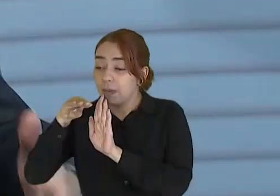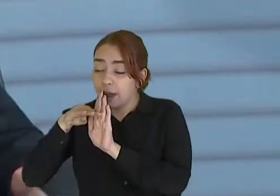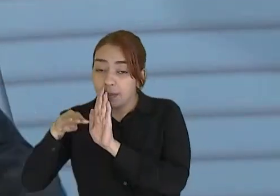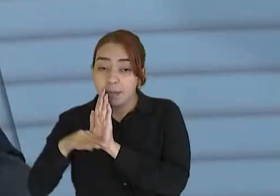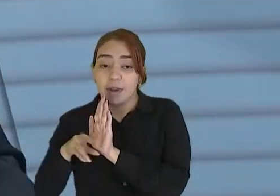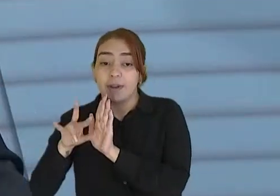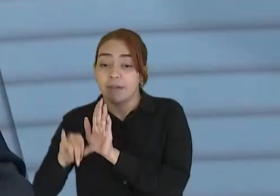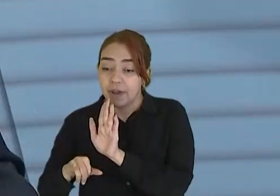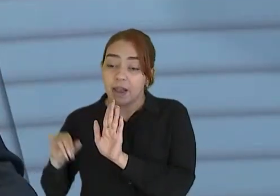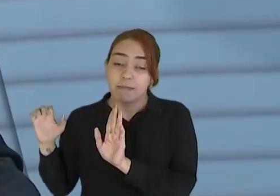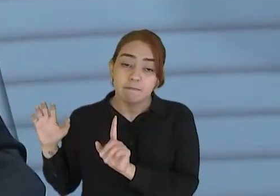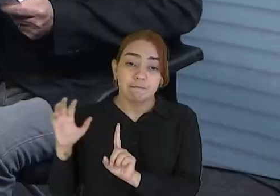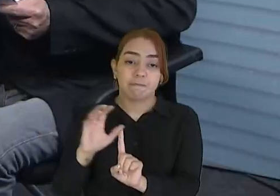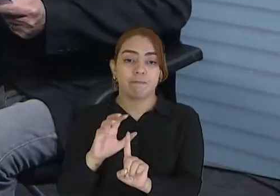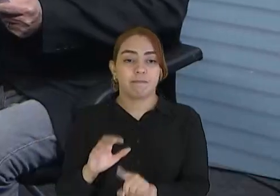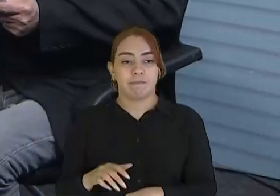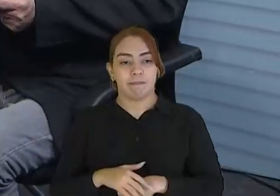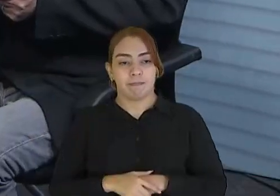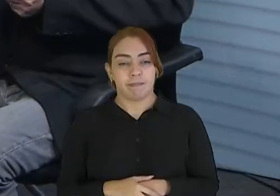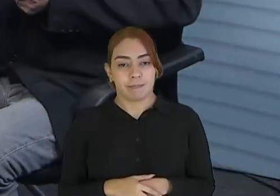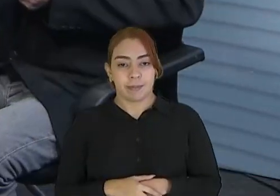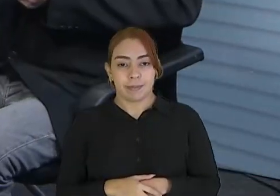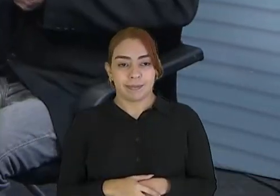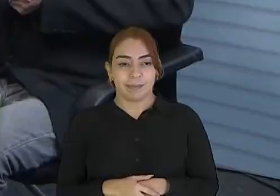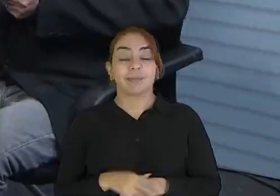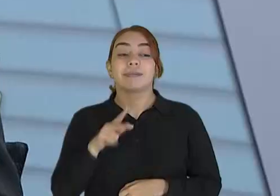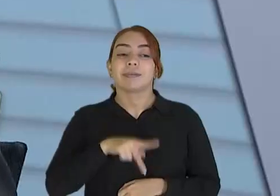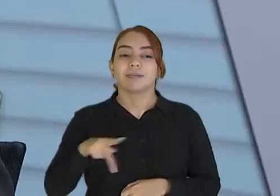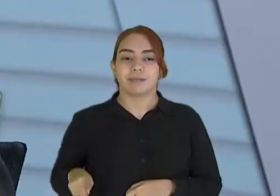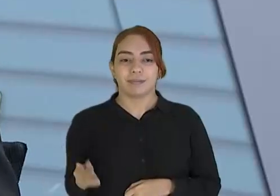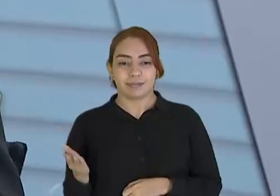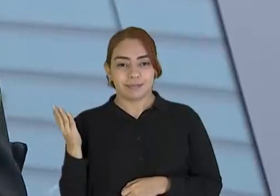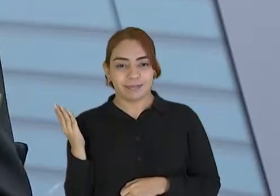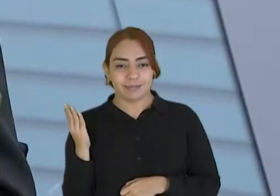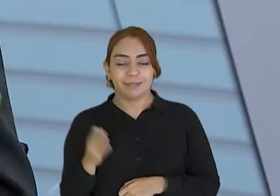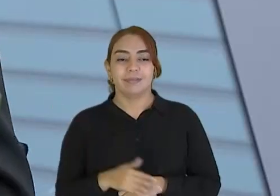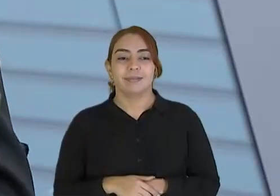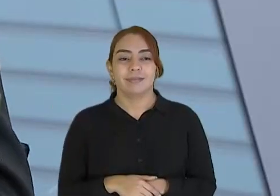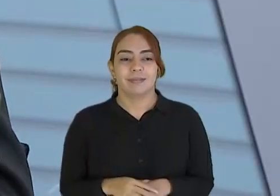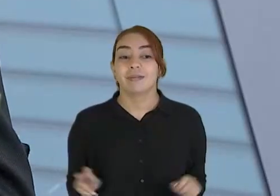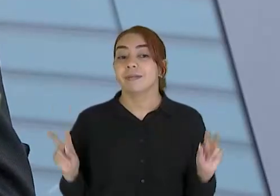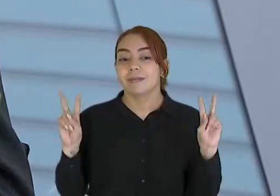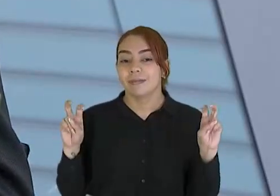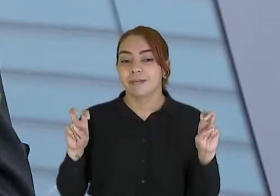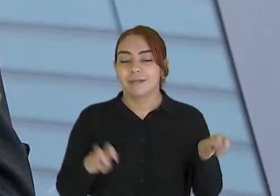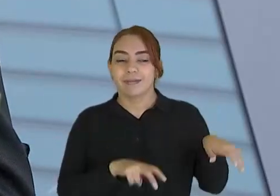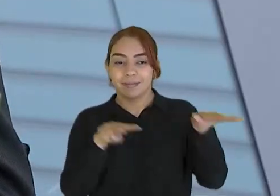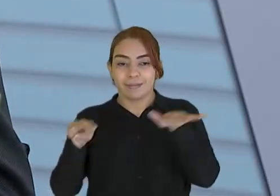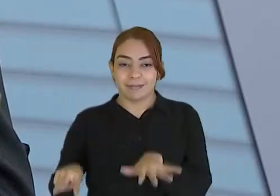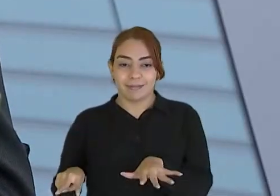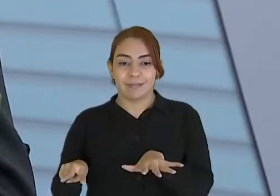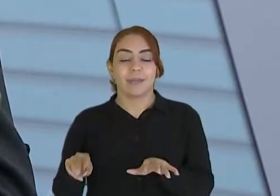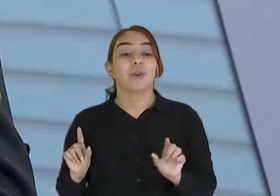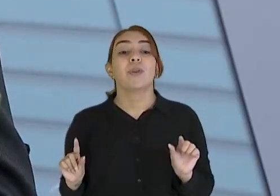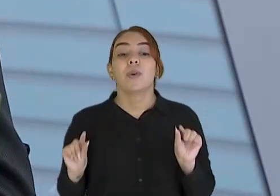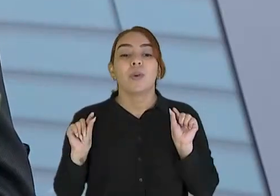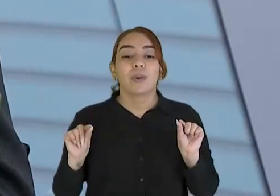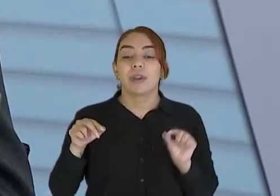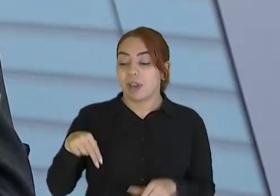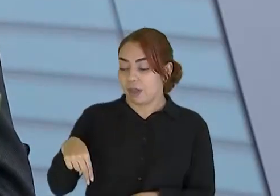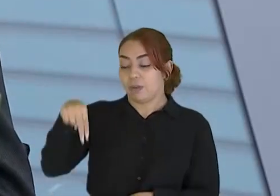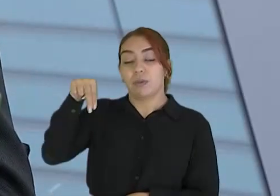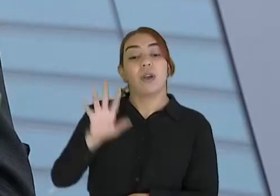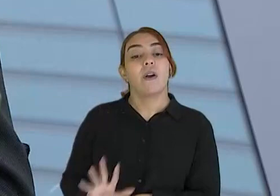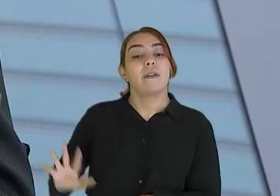qual o melhor. Professor Marcos Maurício Zolando aqui comigo no Questão de Ordem. Vamos falar da semana. Sim. E o bioma da Caatinga,